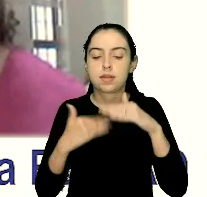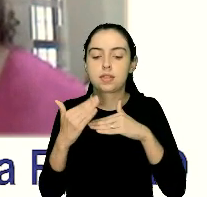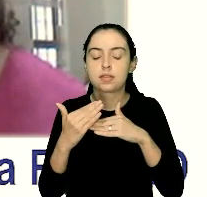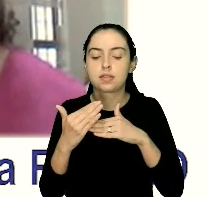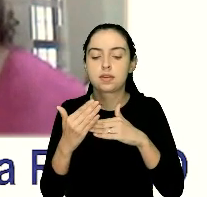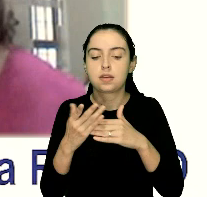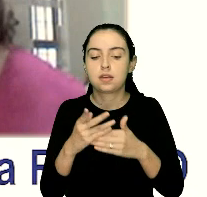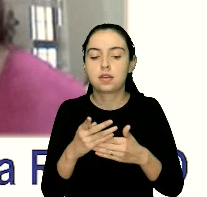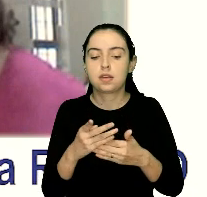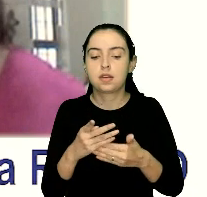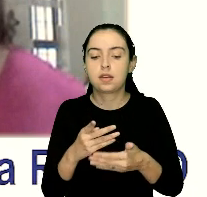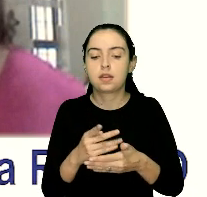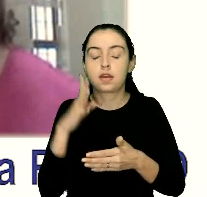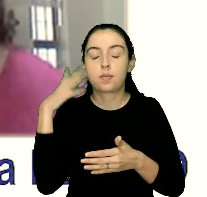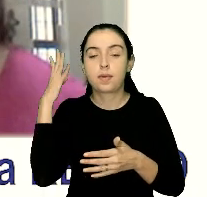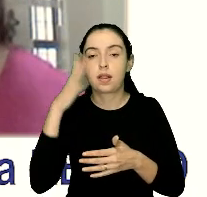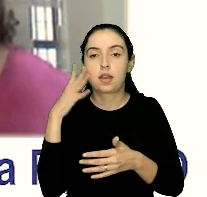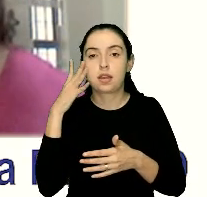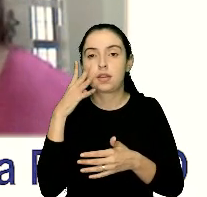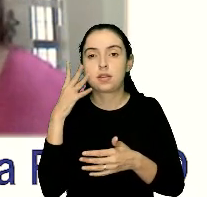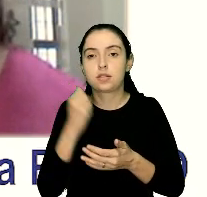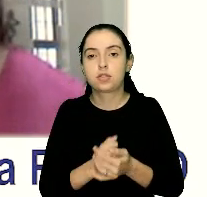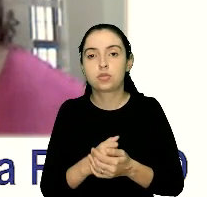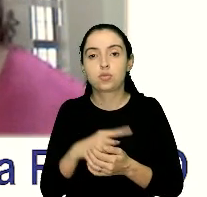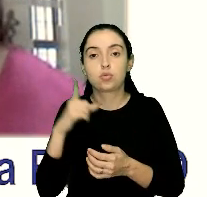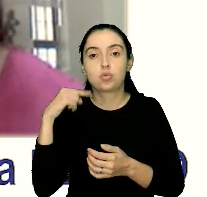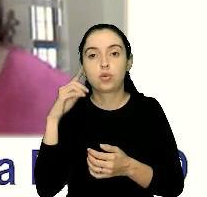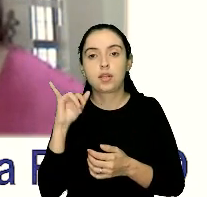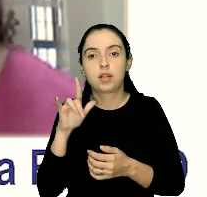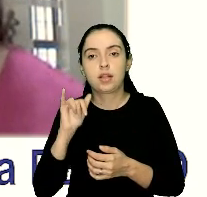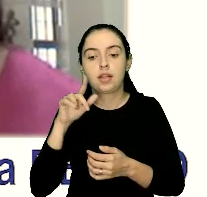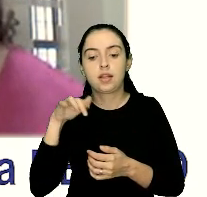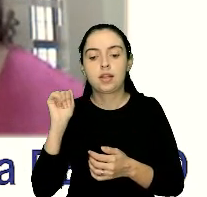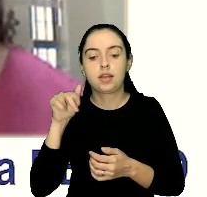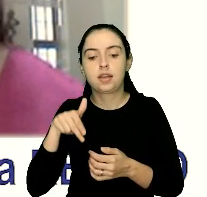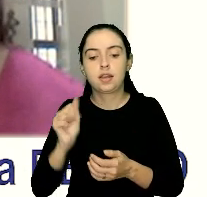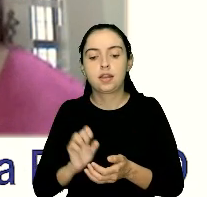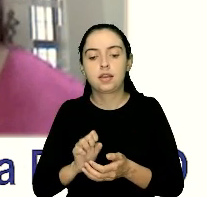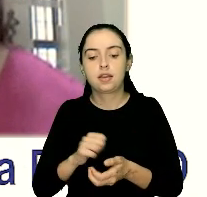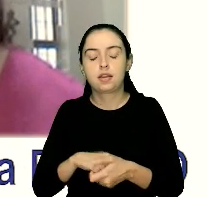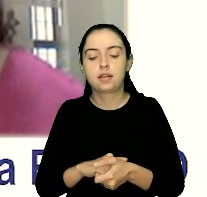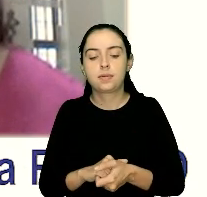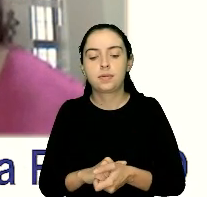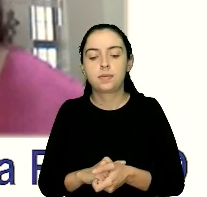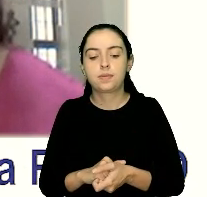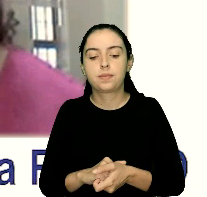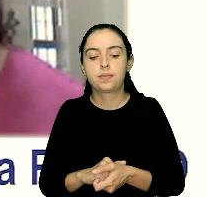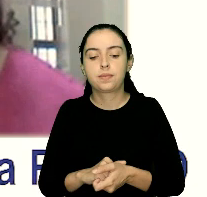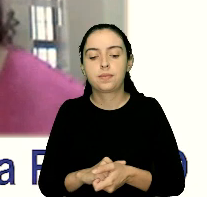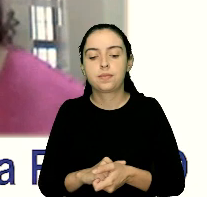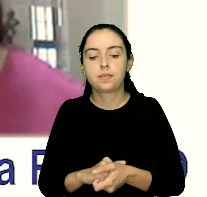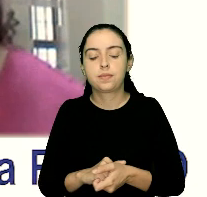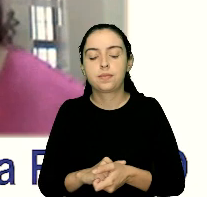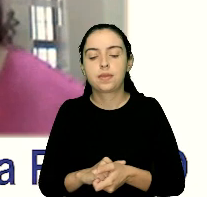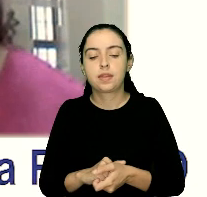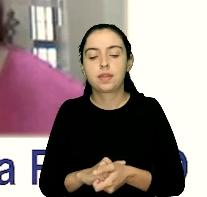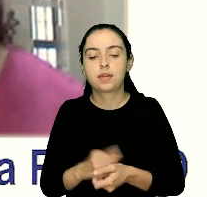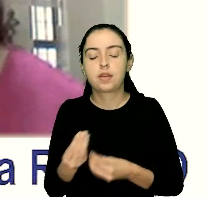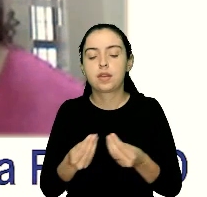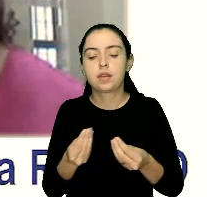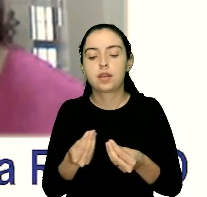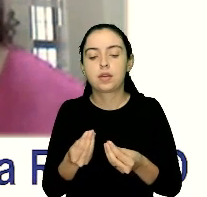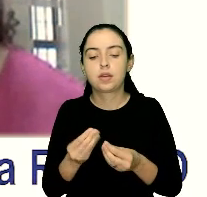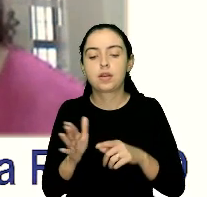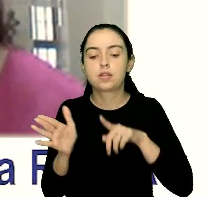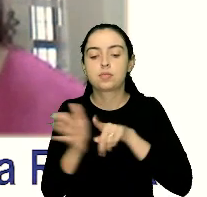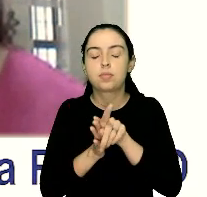da doutora Liliana Andolfo Magalhães Guimarães e que as perguntas e